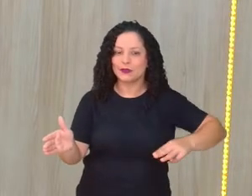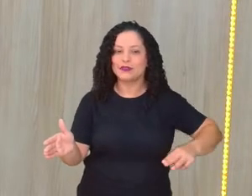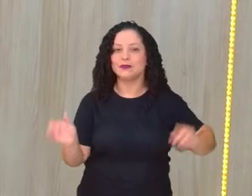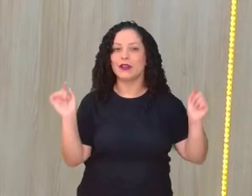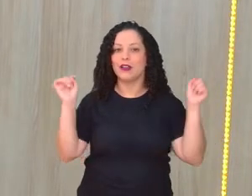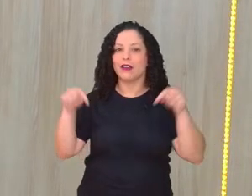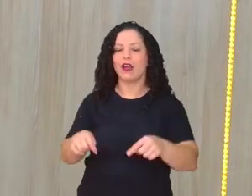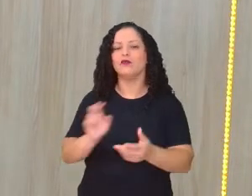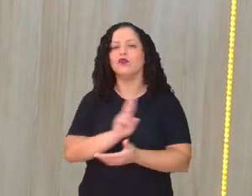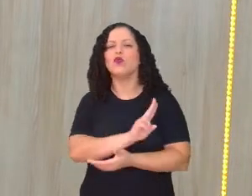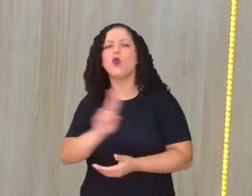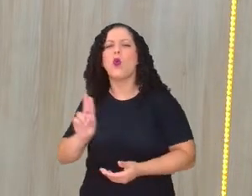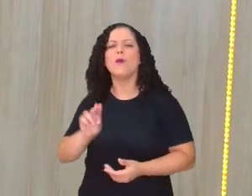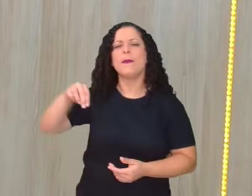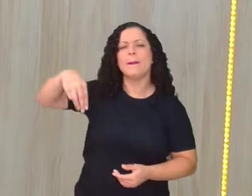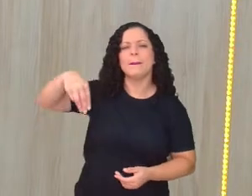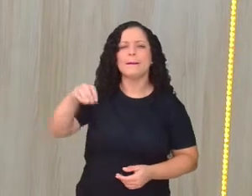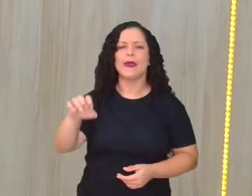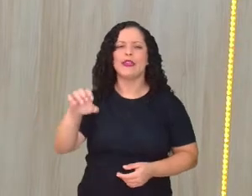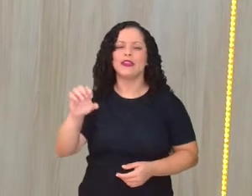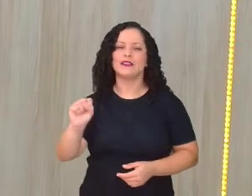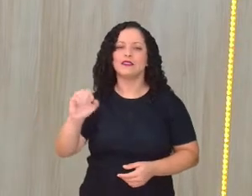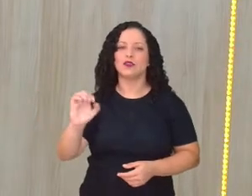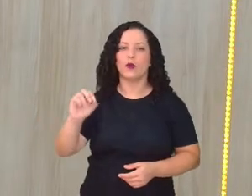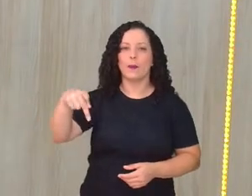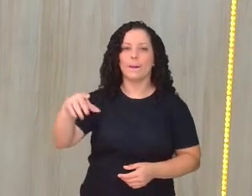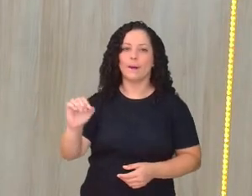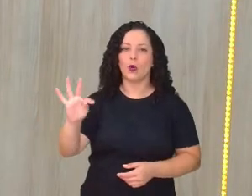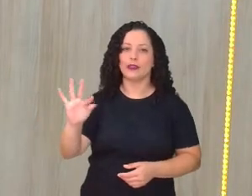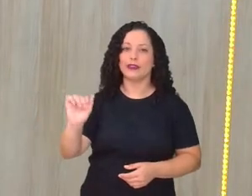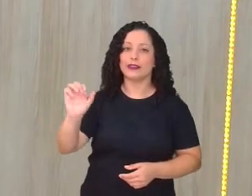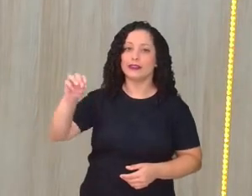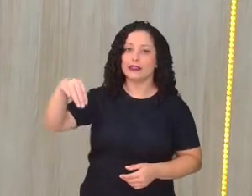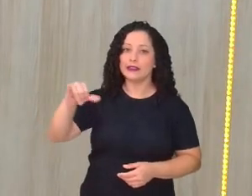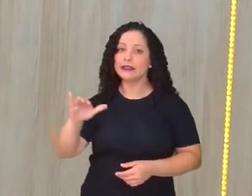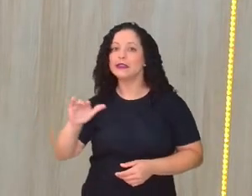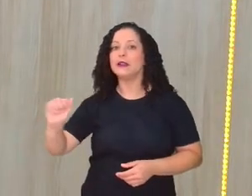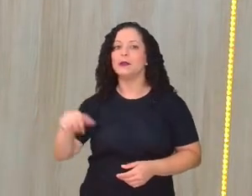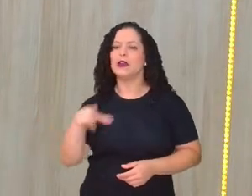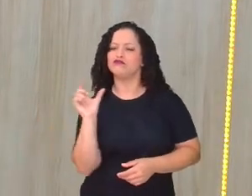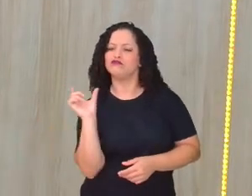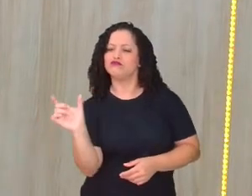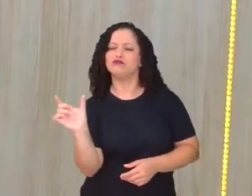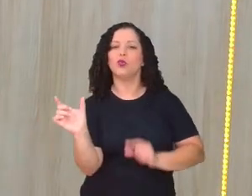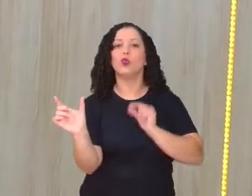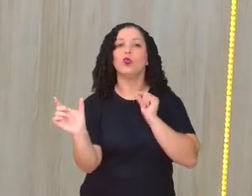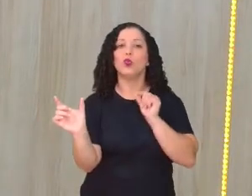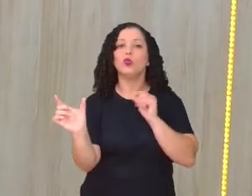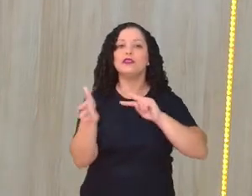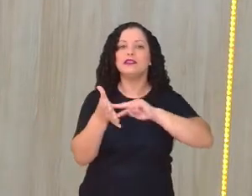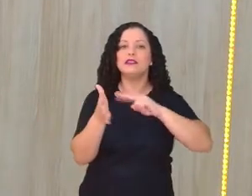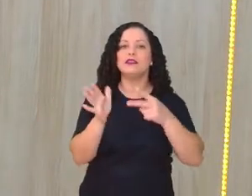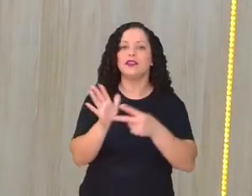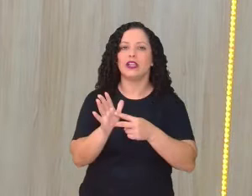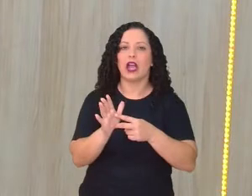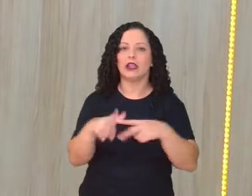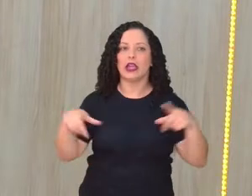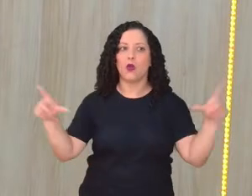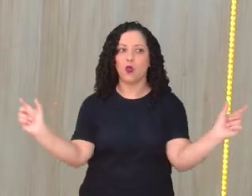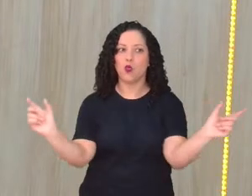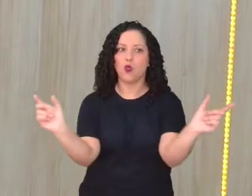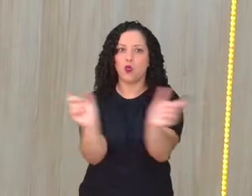nome porque o termo Mesopotâmia é a junção de duas expressões